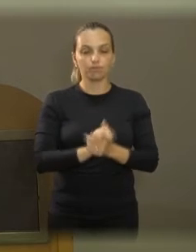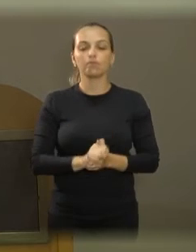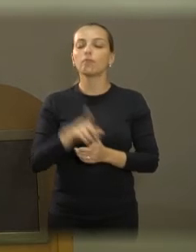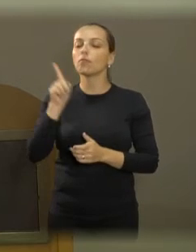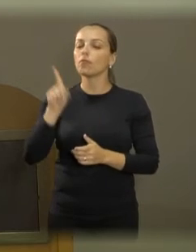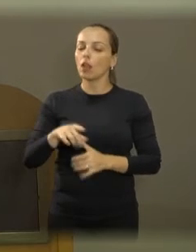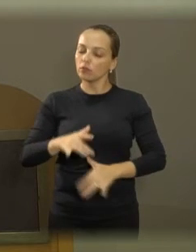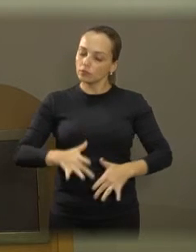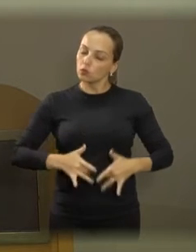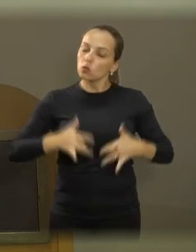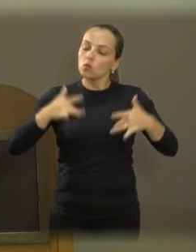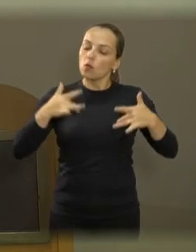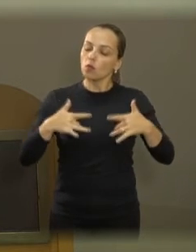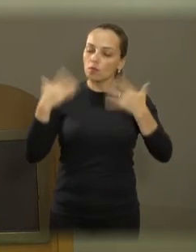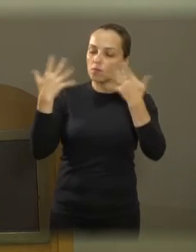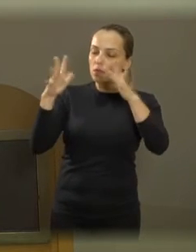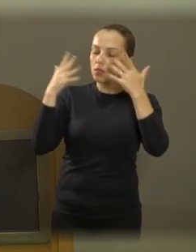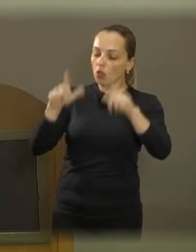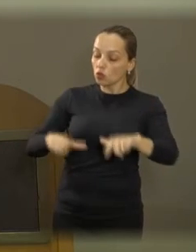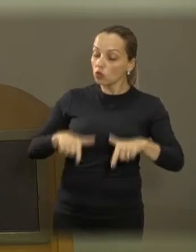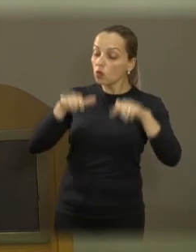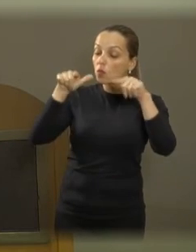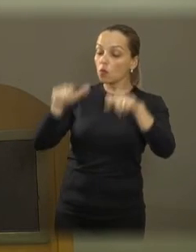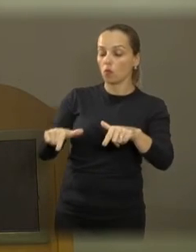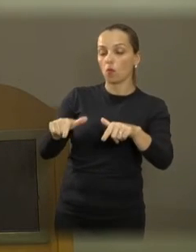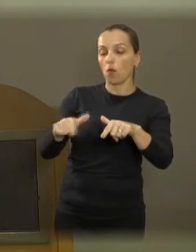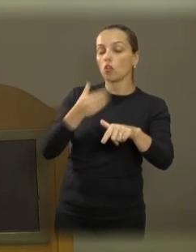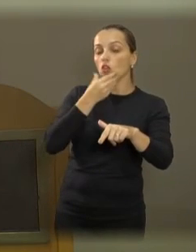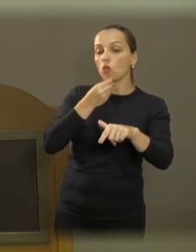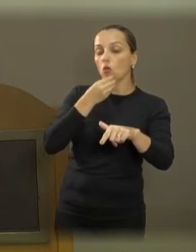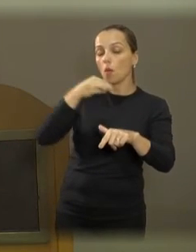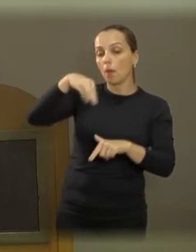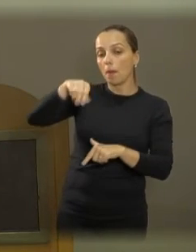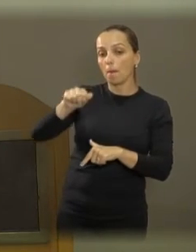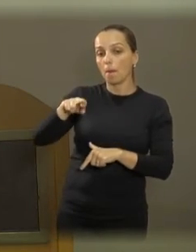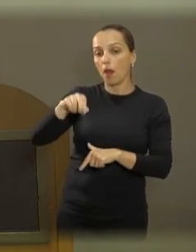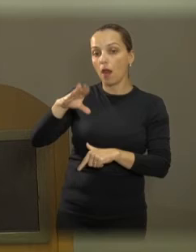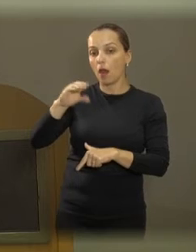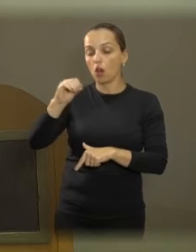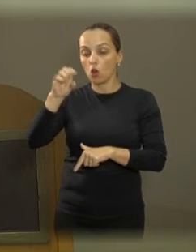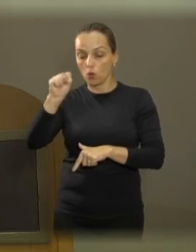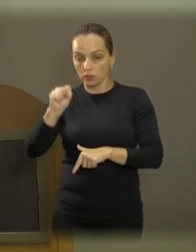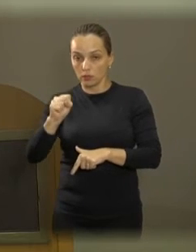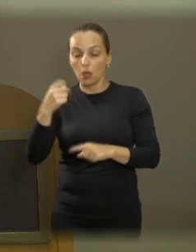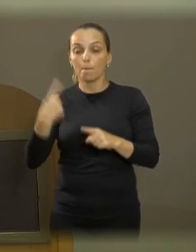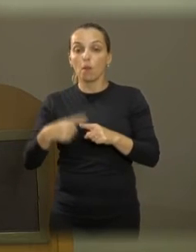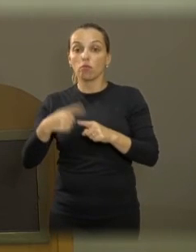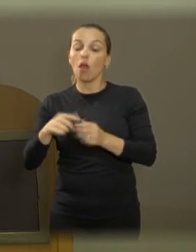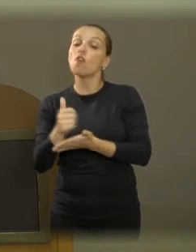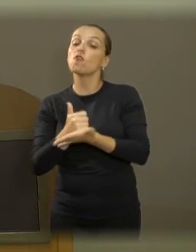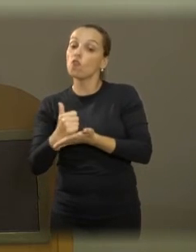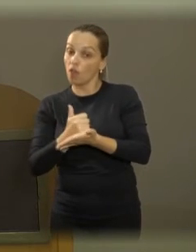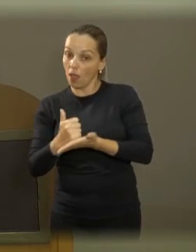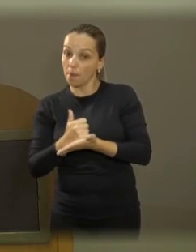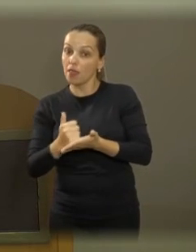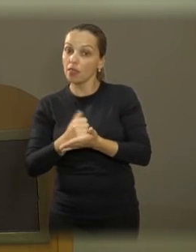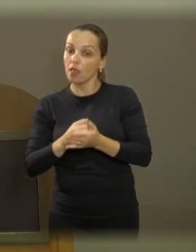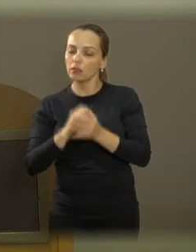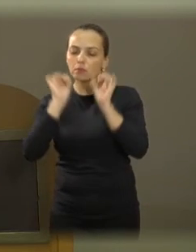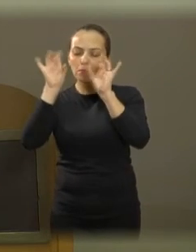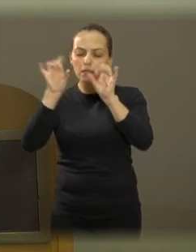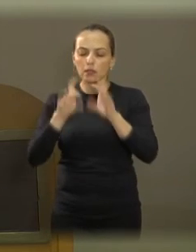homenagem ao professor Dr. Marcos Antônio Correia, farmacêutico brilhante e educador de excelência da nossa querida